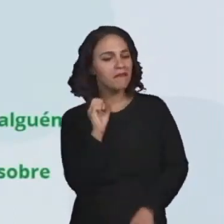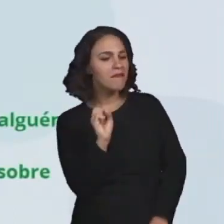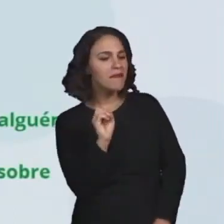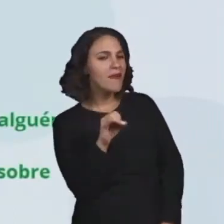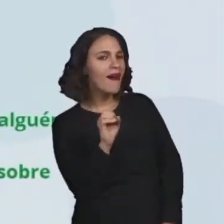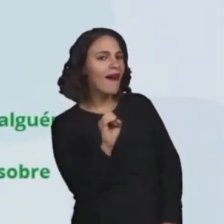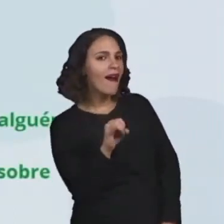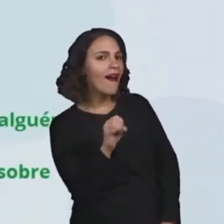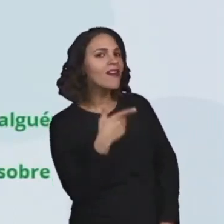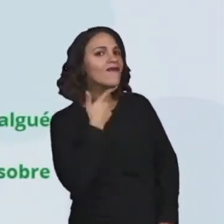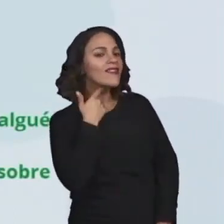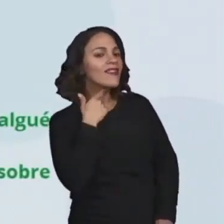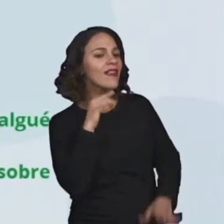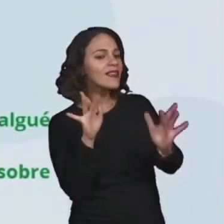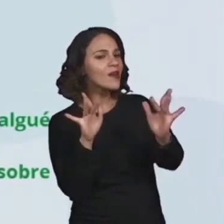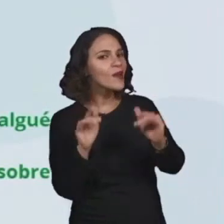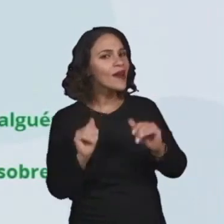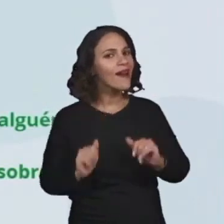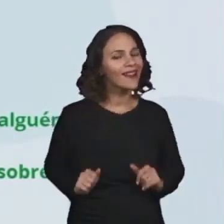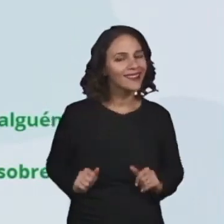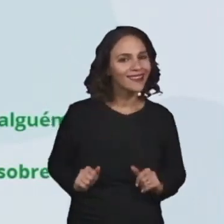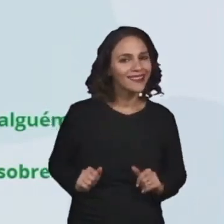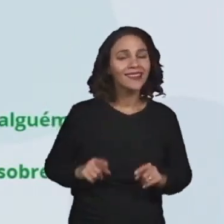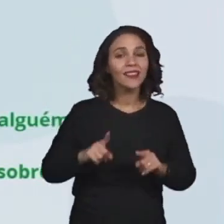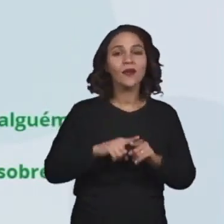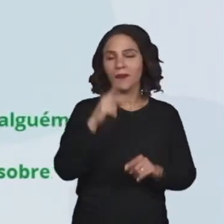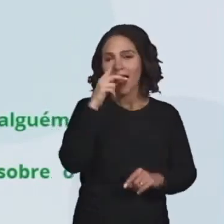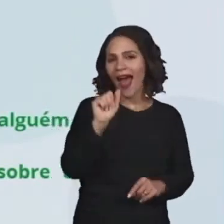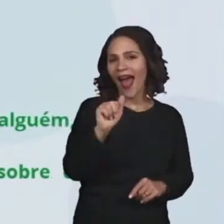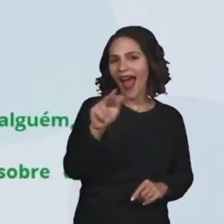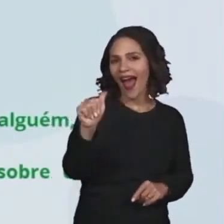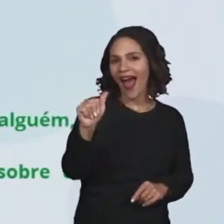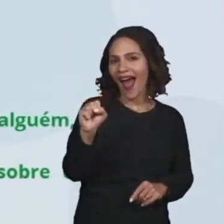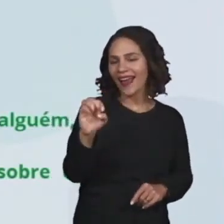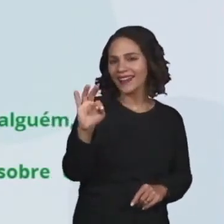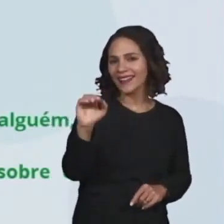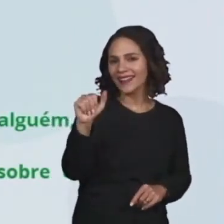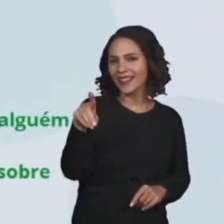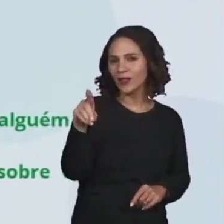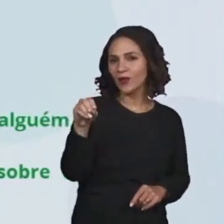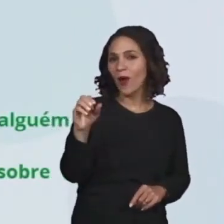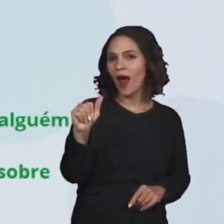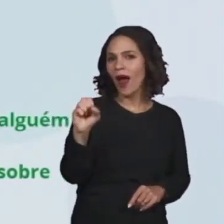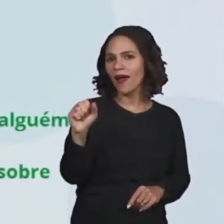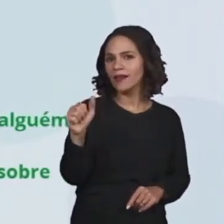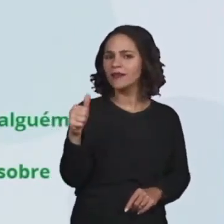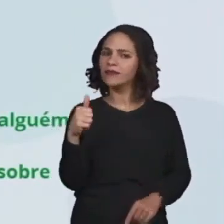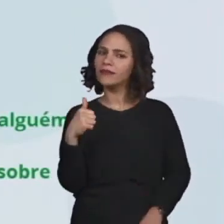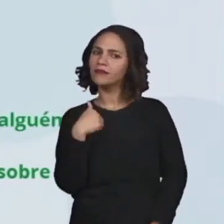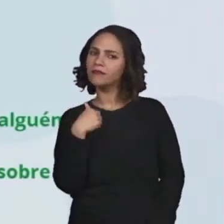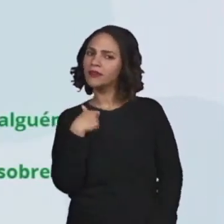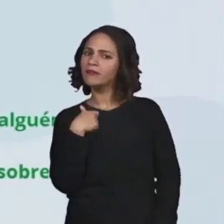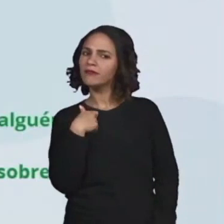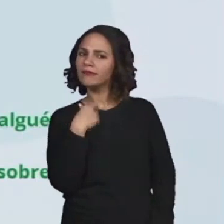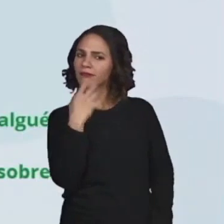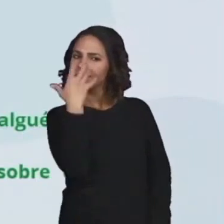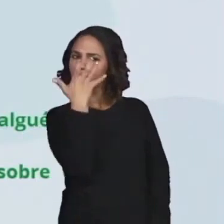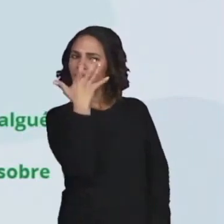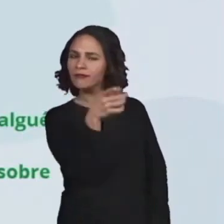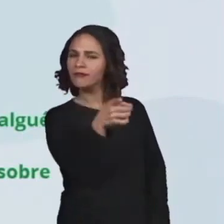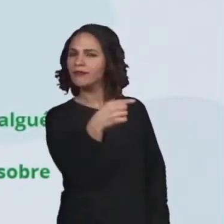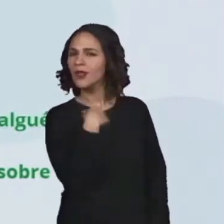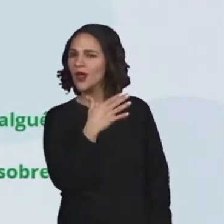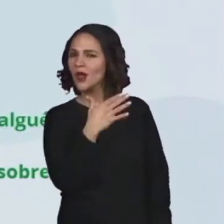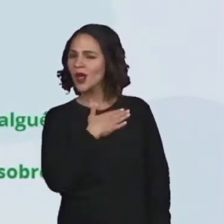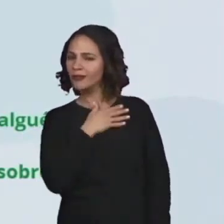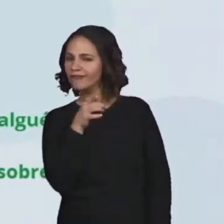cortejar, querer namorar. E arrastando asa? Demonstrar interesse por alguém,